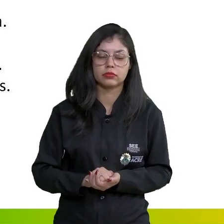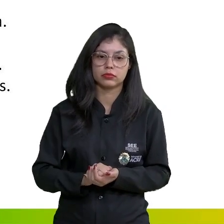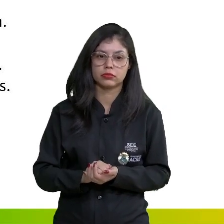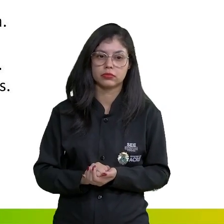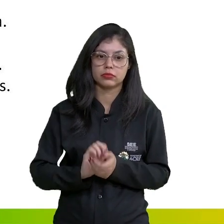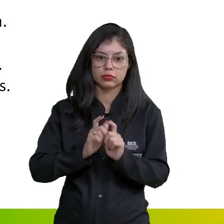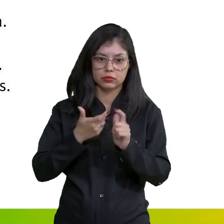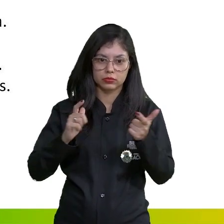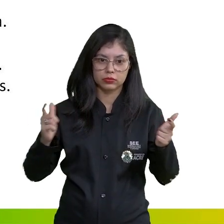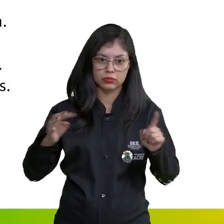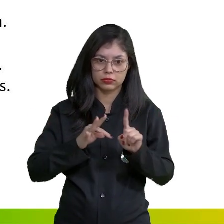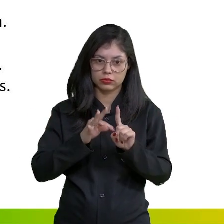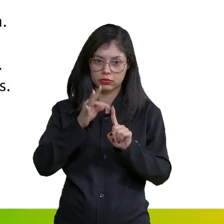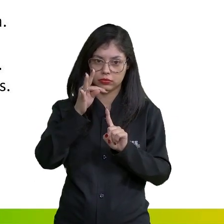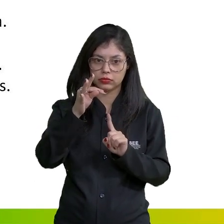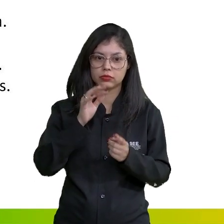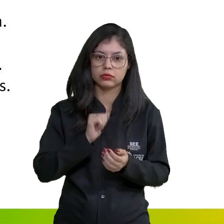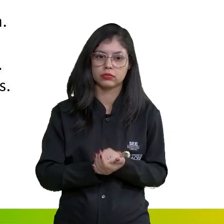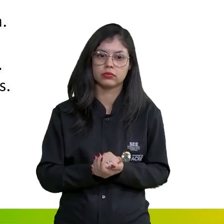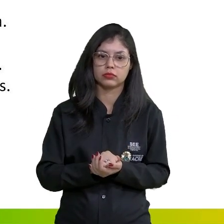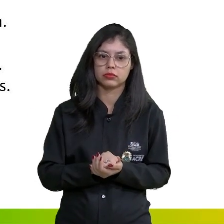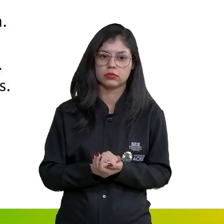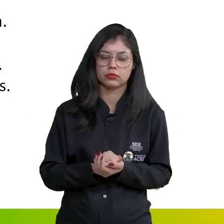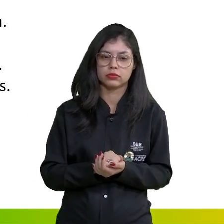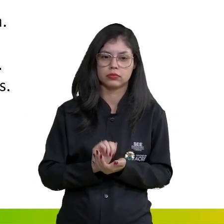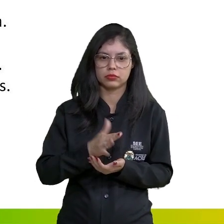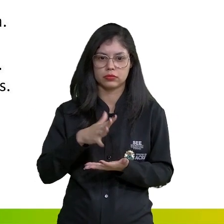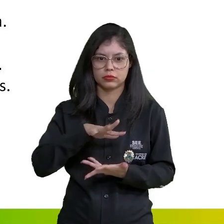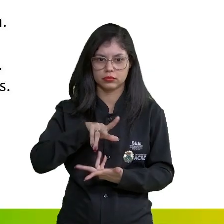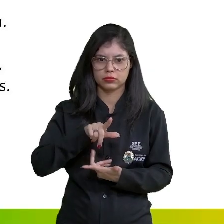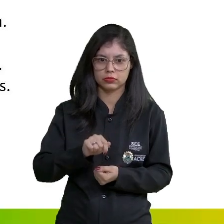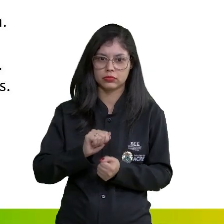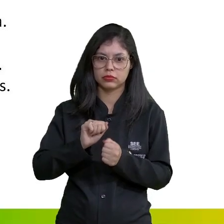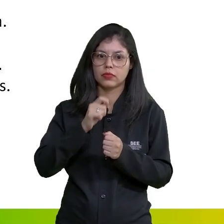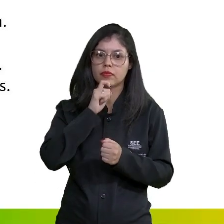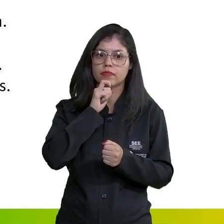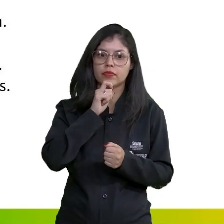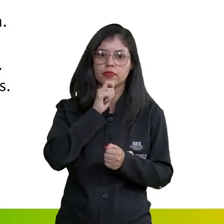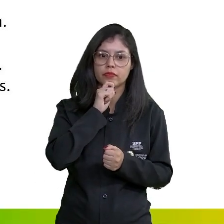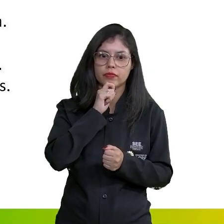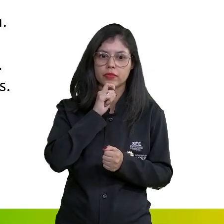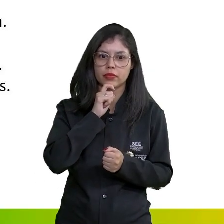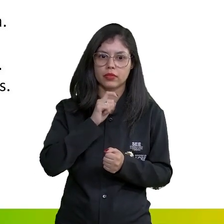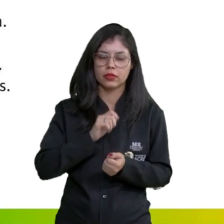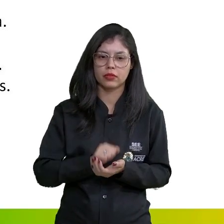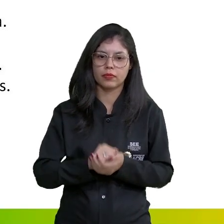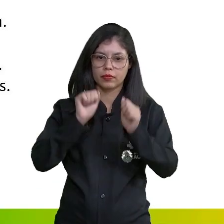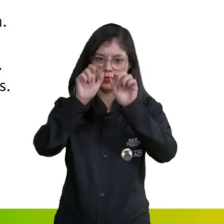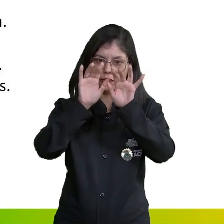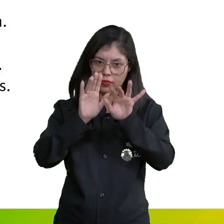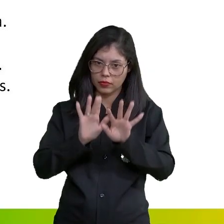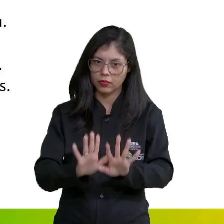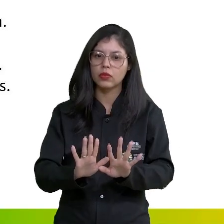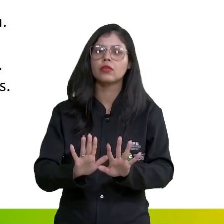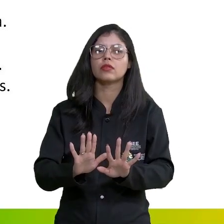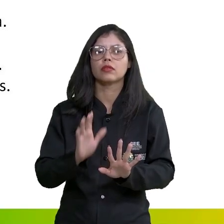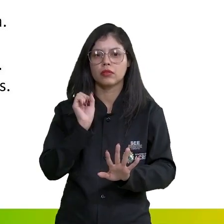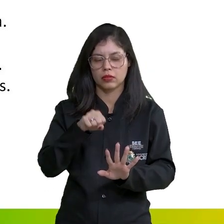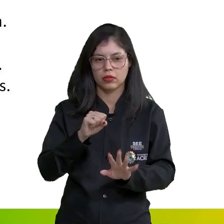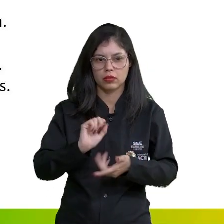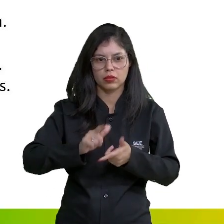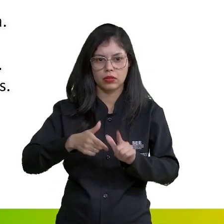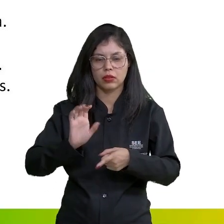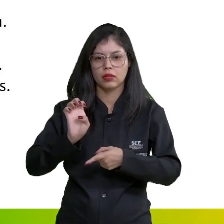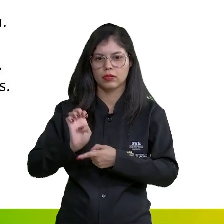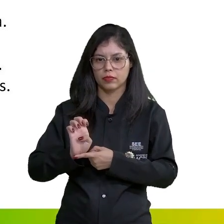E. Aumento das temperaturas médias da Terra e derretimento das calotas polares? Sim, pessoal,